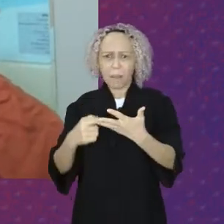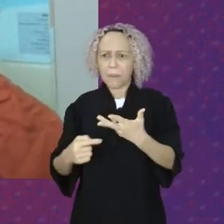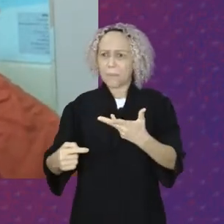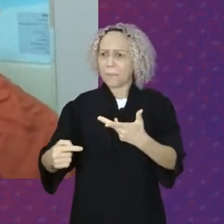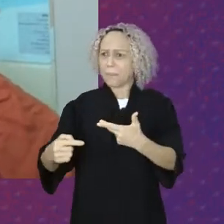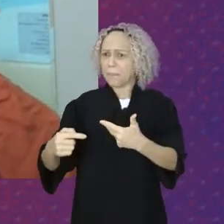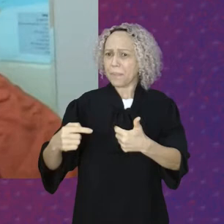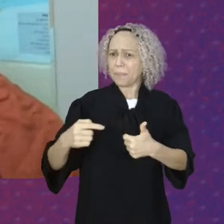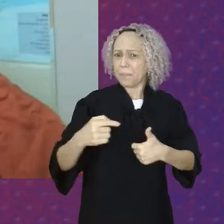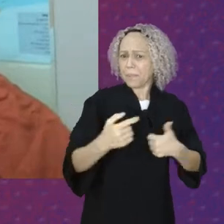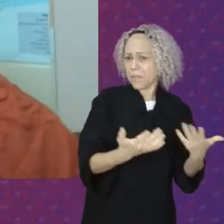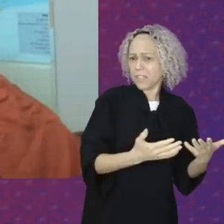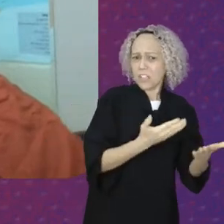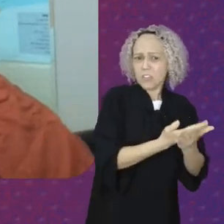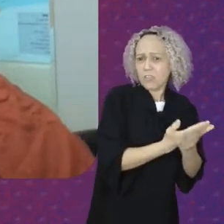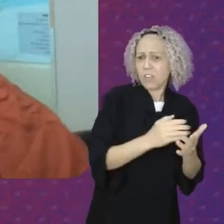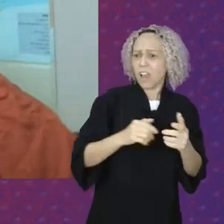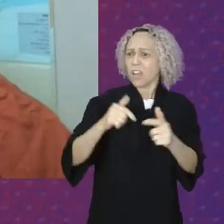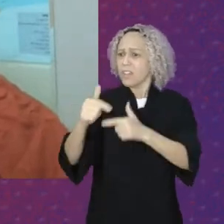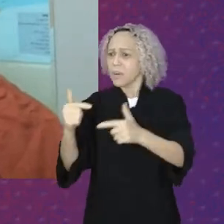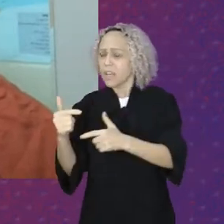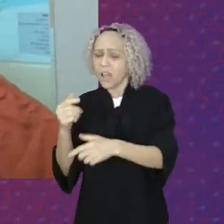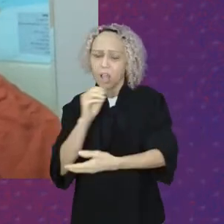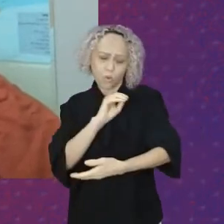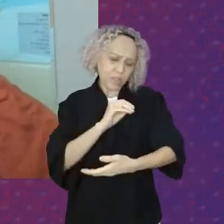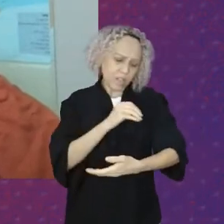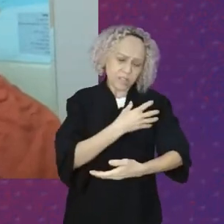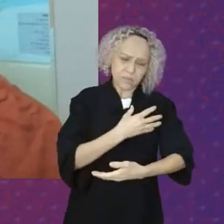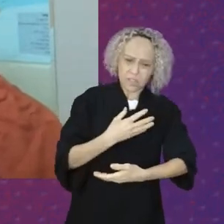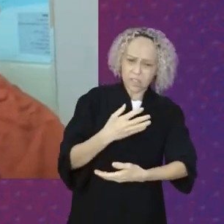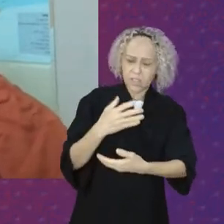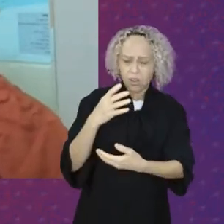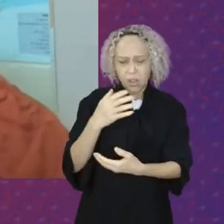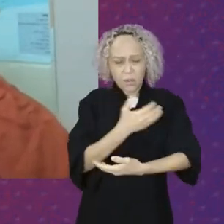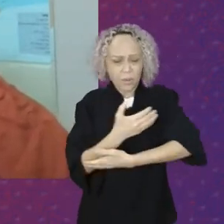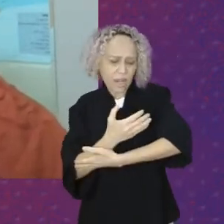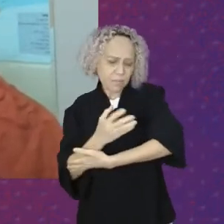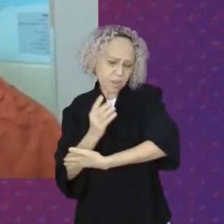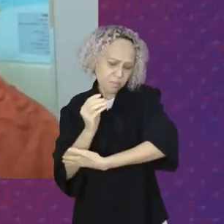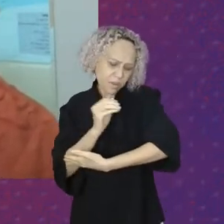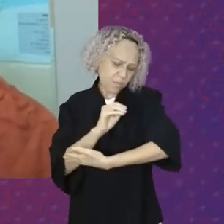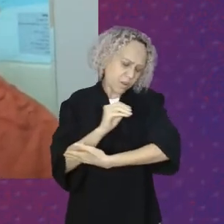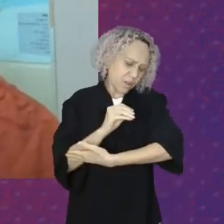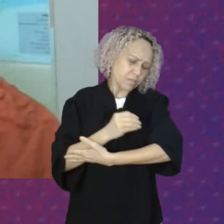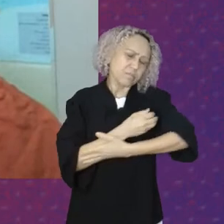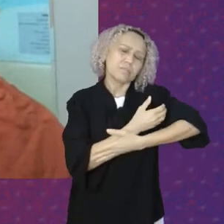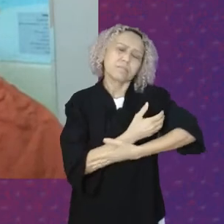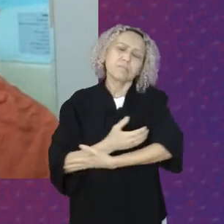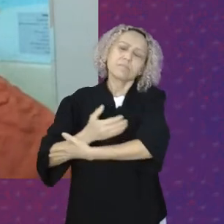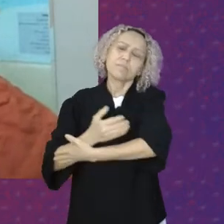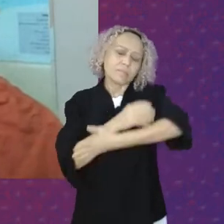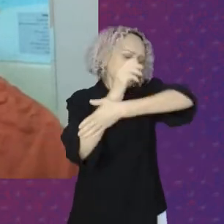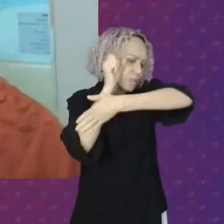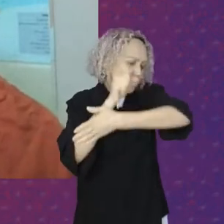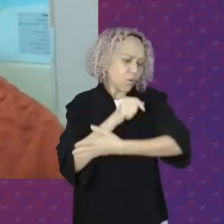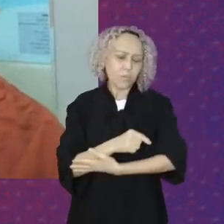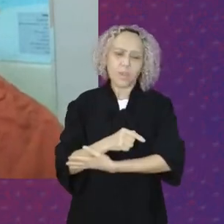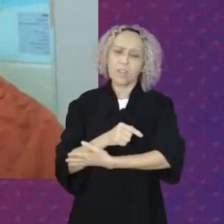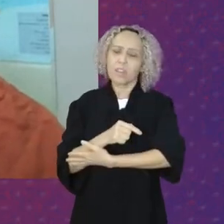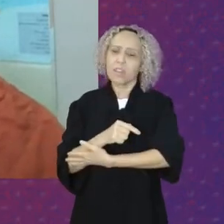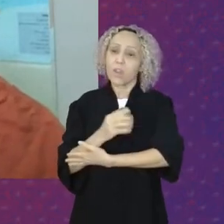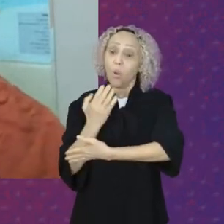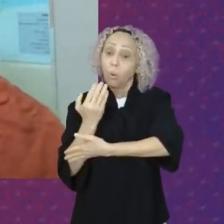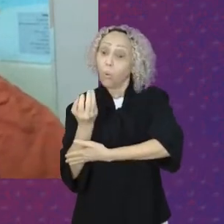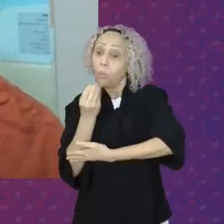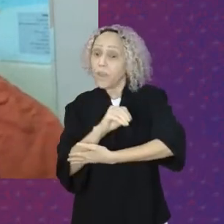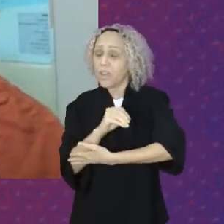jeito? Se arrumar, botar a criança para dormir, dar comida, almoçar depois no horário que dá, ir